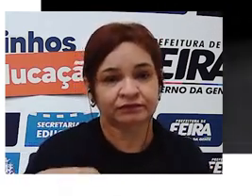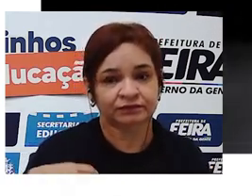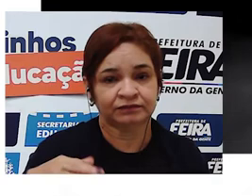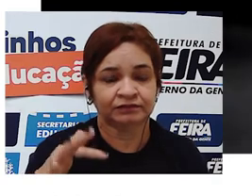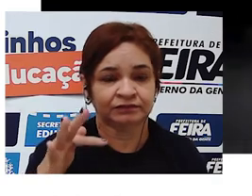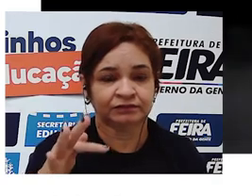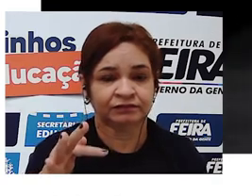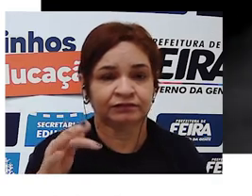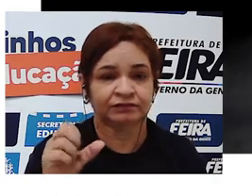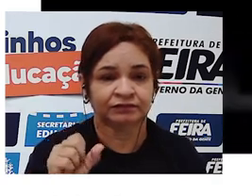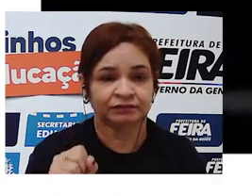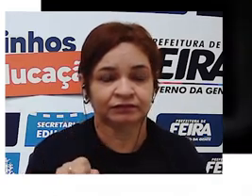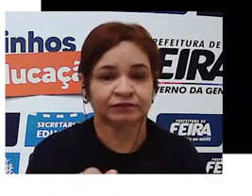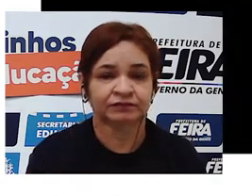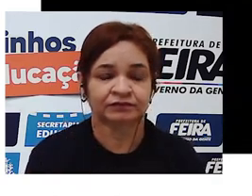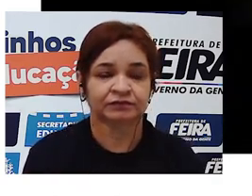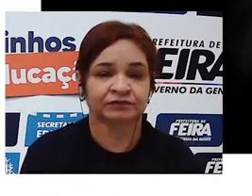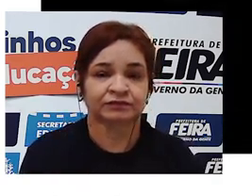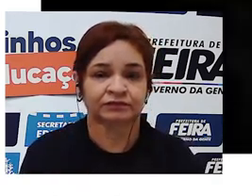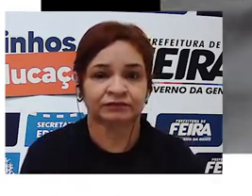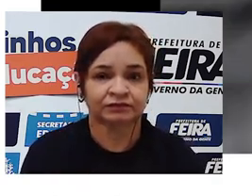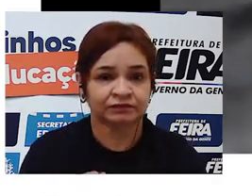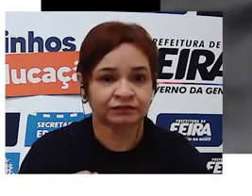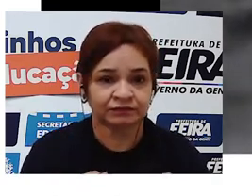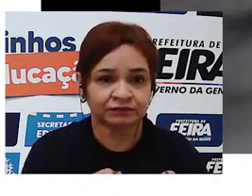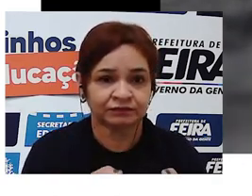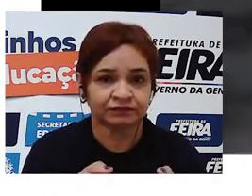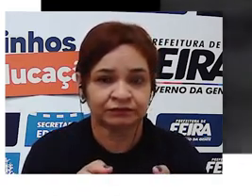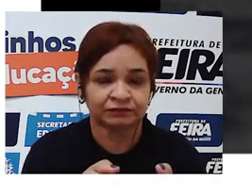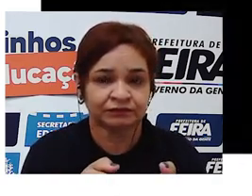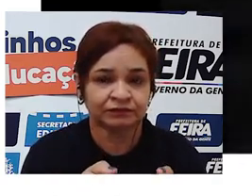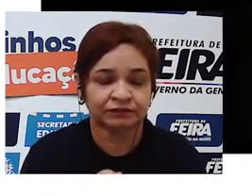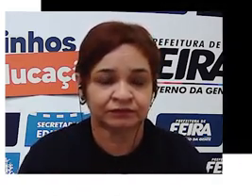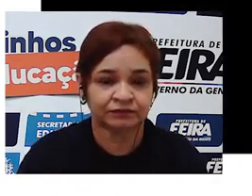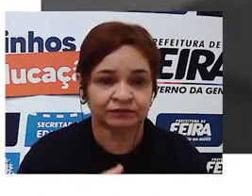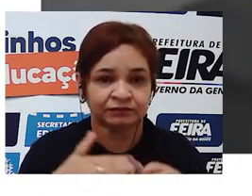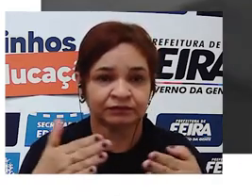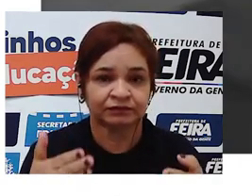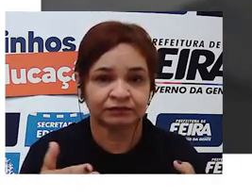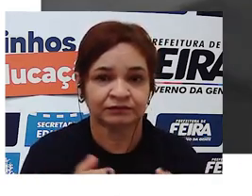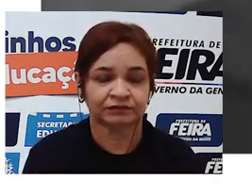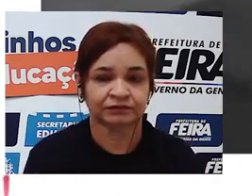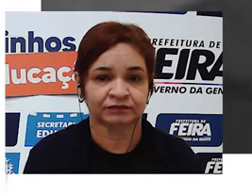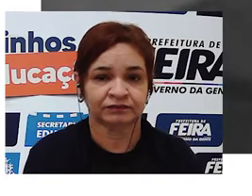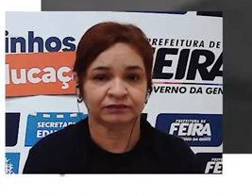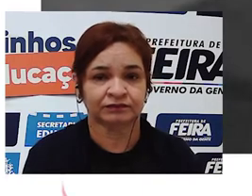estrada Bahia-Feira, o que representa uma quilometragem maior do que aquela realizada.